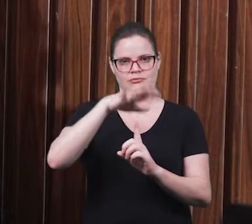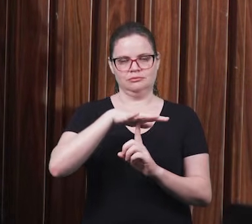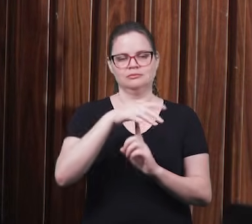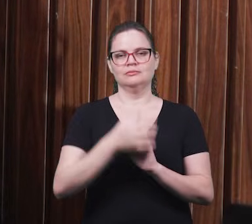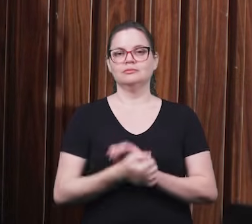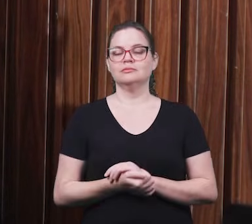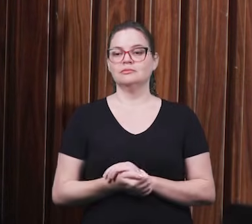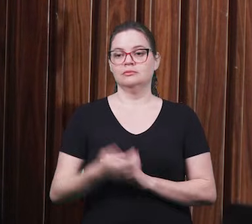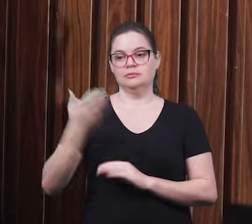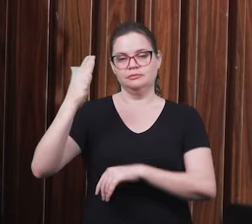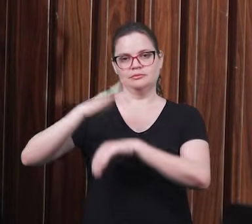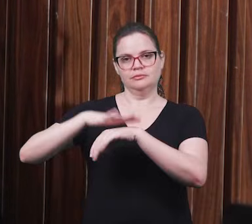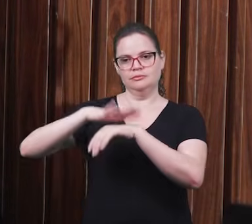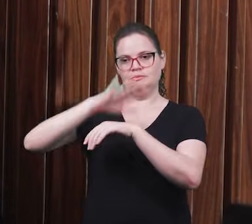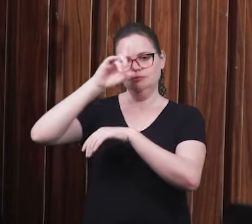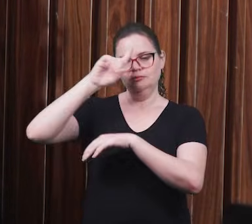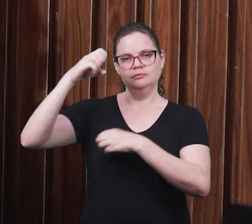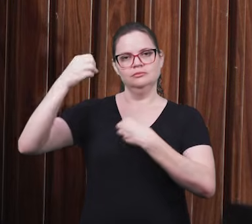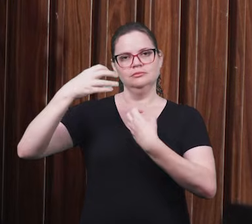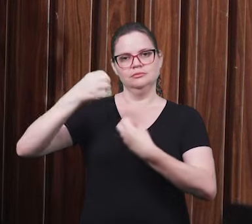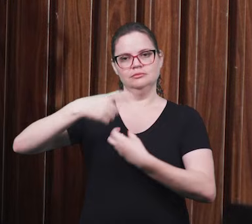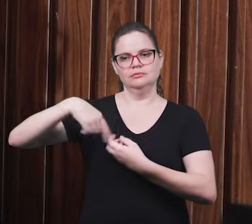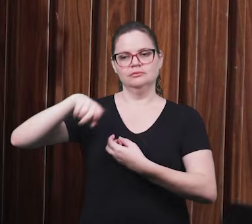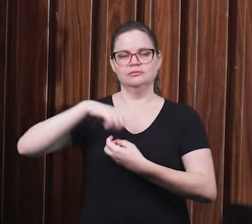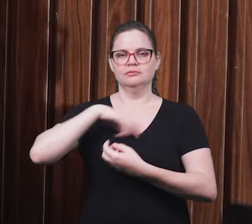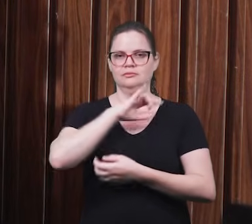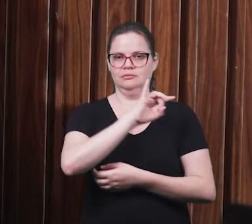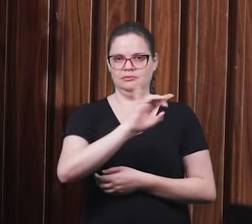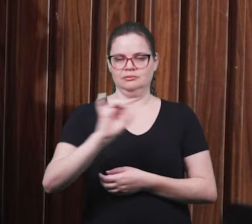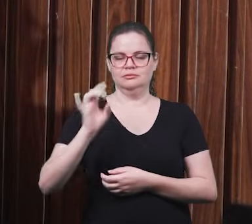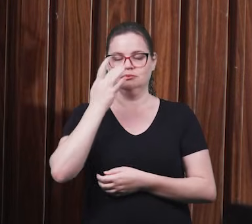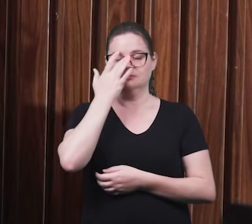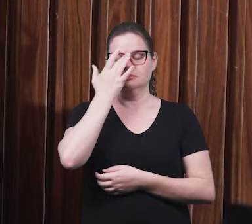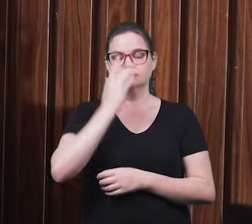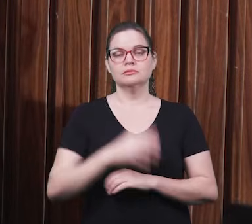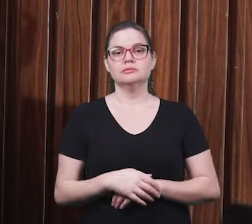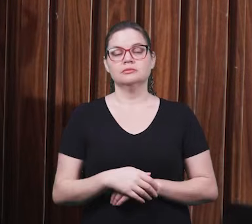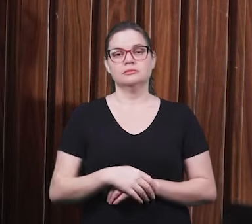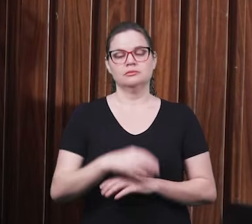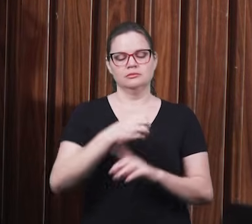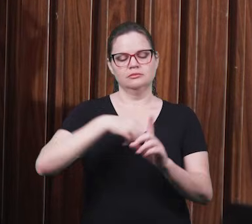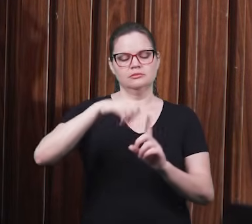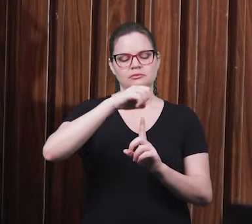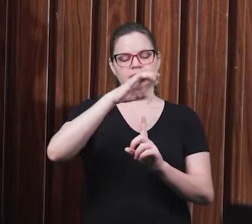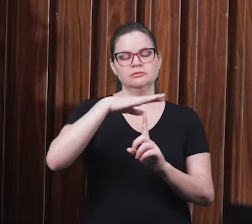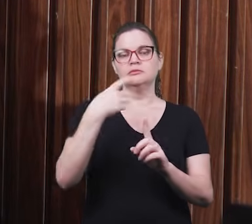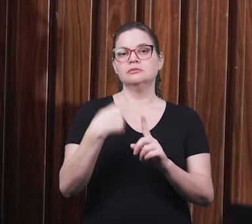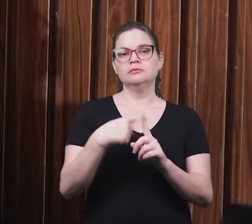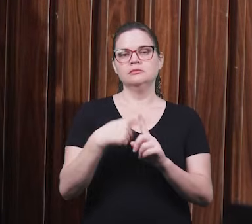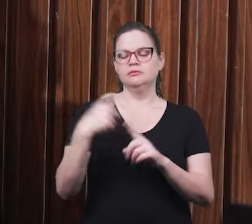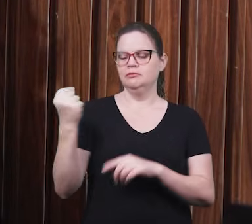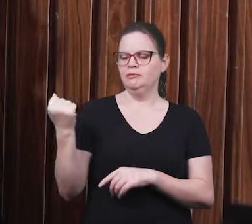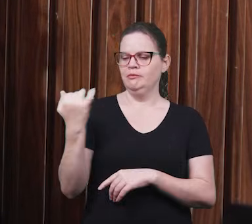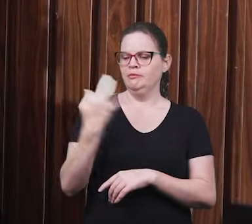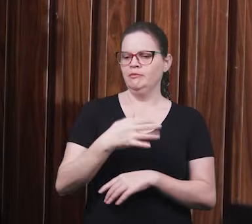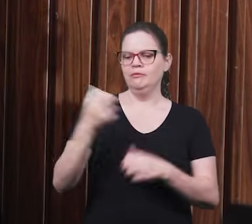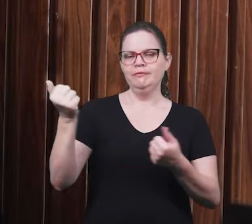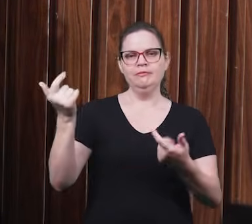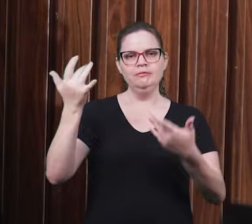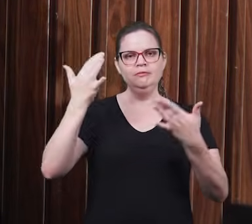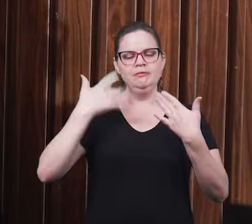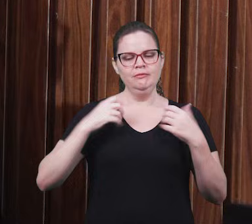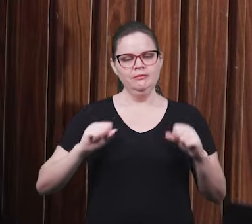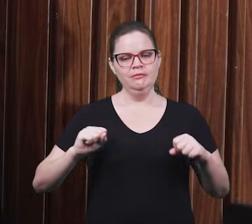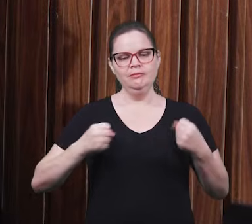que foi deixado por Deus para cada um de nós. É um recurso da graça porque a madrugada nutre a nossa